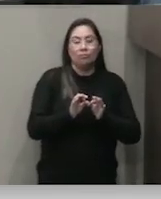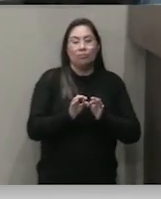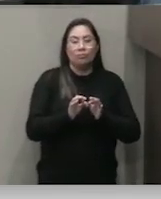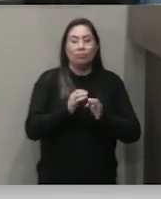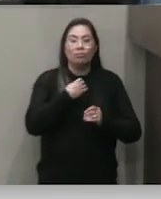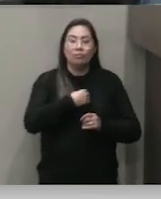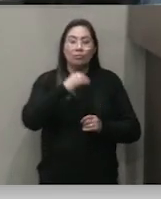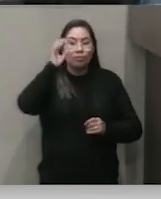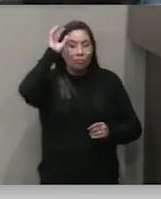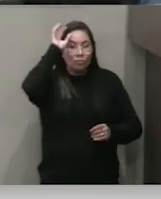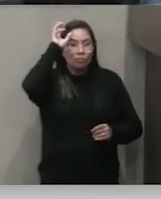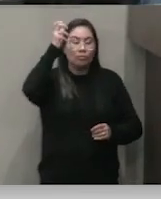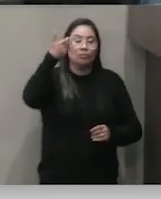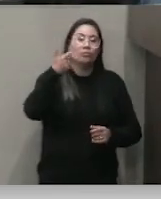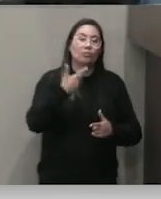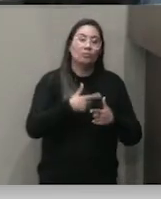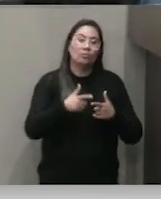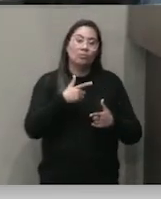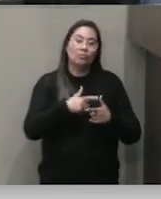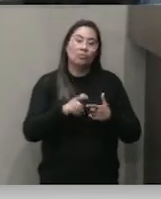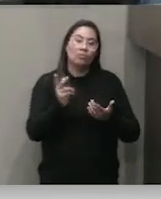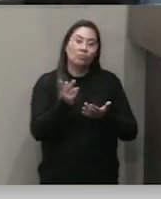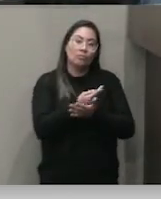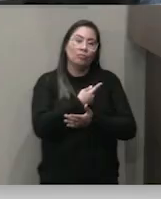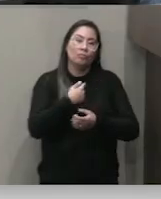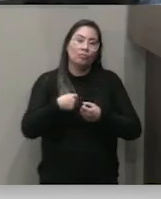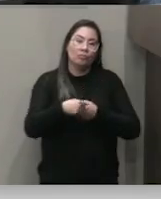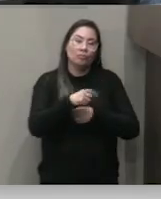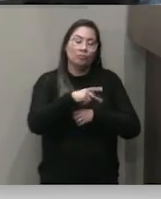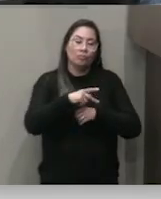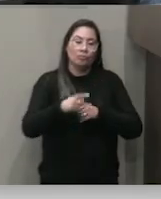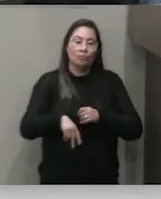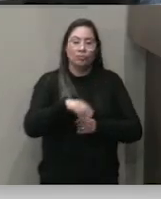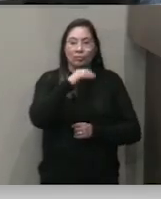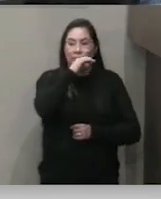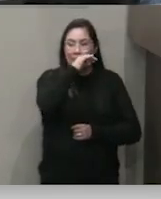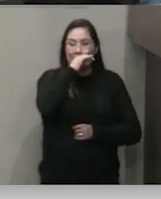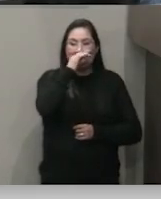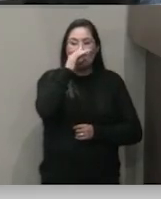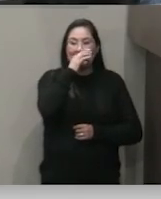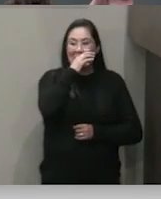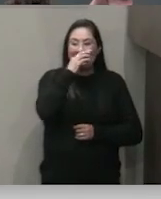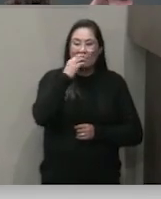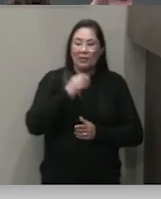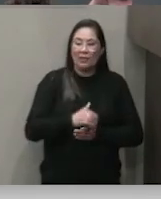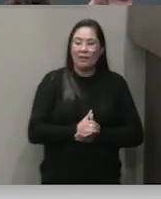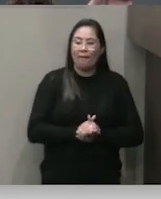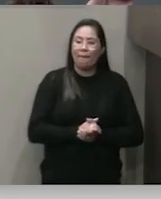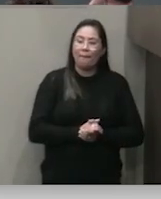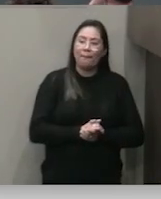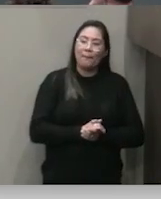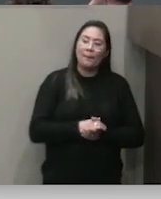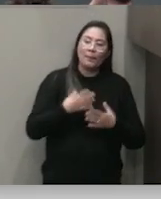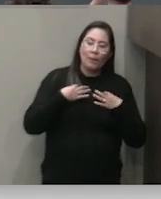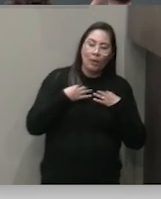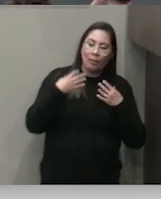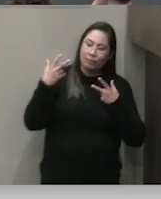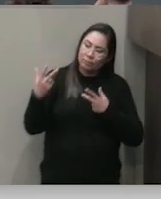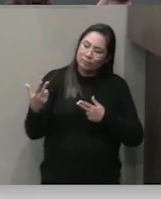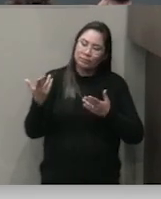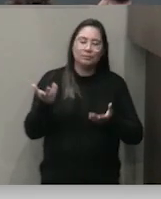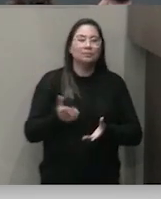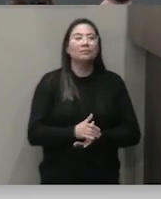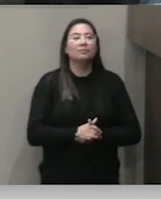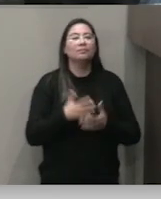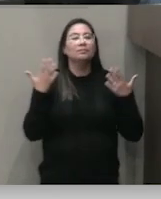de resolver um problema que acontecia aqui no município. Obrigada. Pois não, vereador, que está com o mesmo uniforme desse vereador? Vereador, só